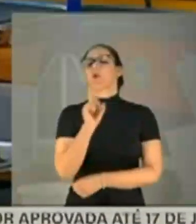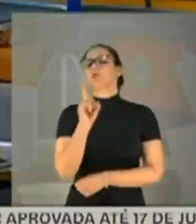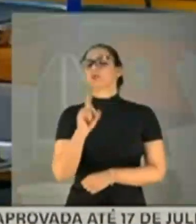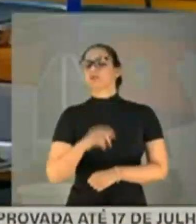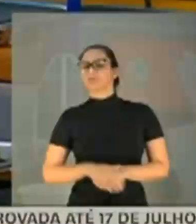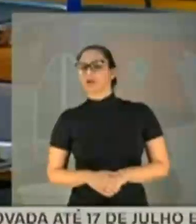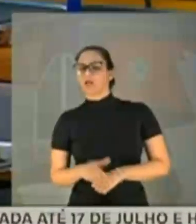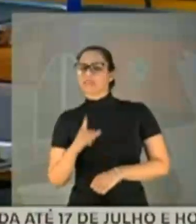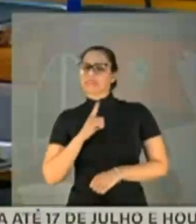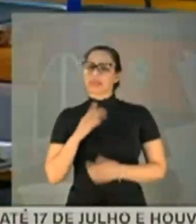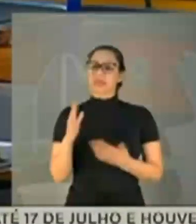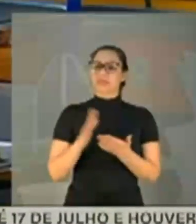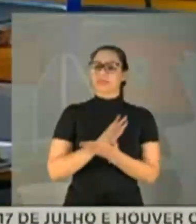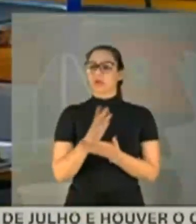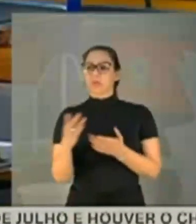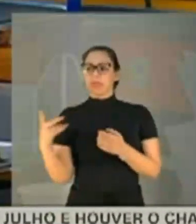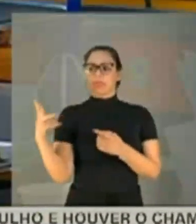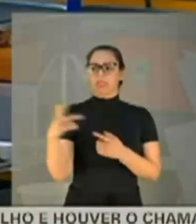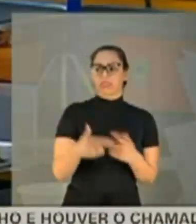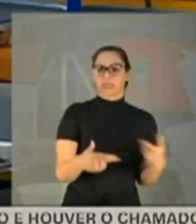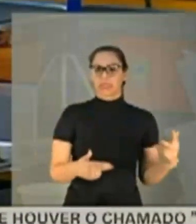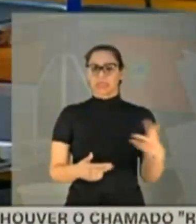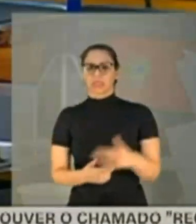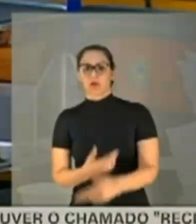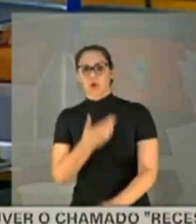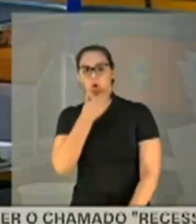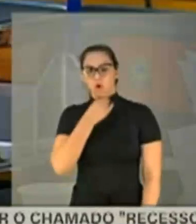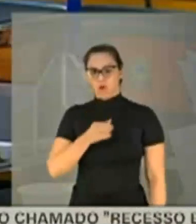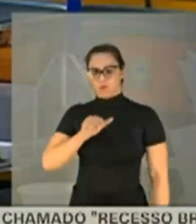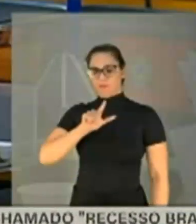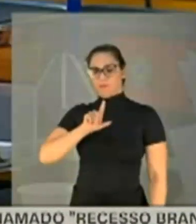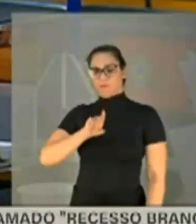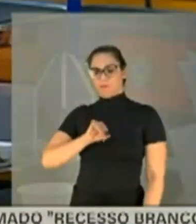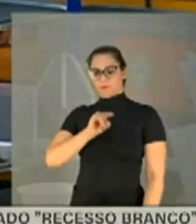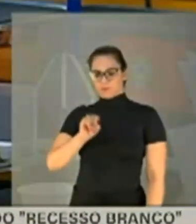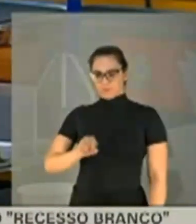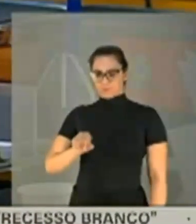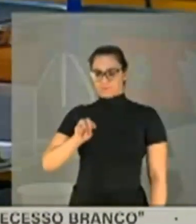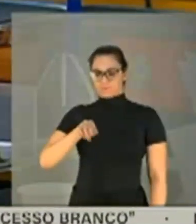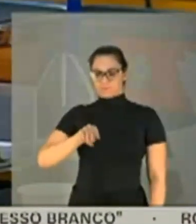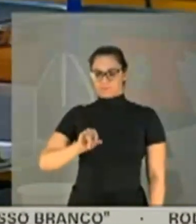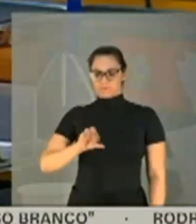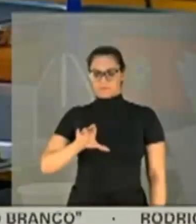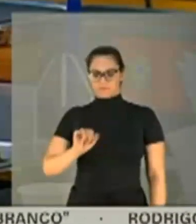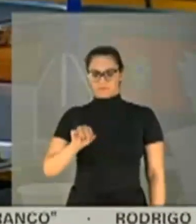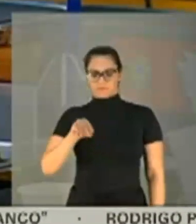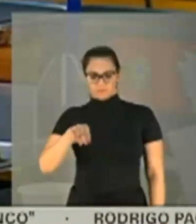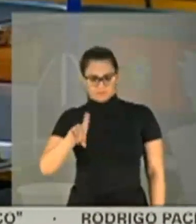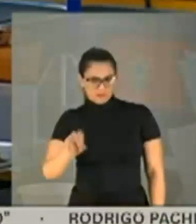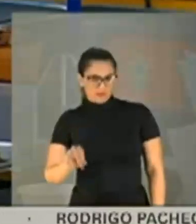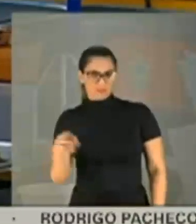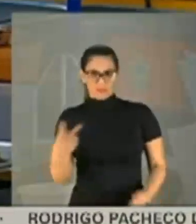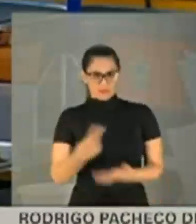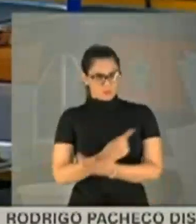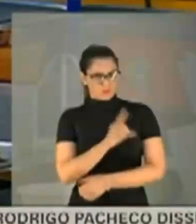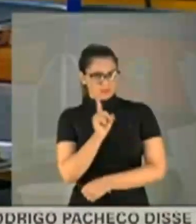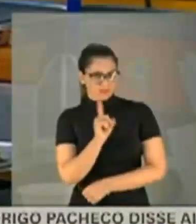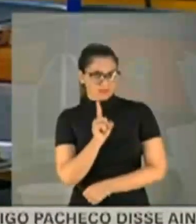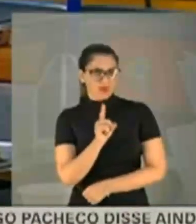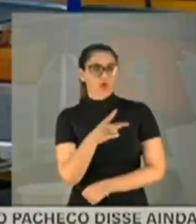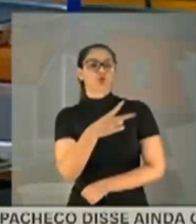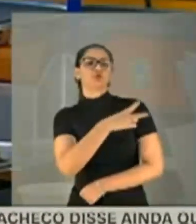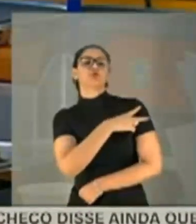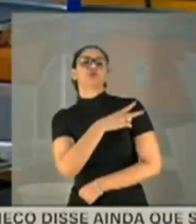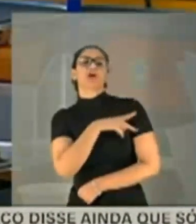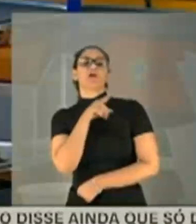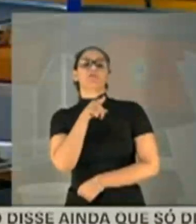alguma interferência do deputado Luiz Miranda para que não ocorresse essa exoneração? Como chefe do Departamento